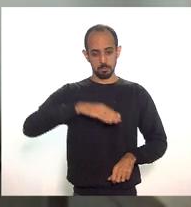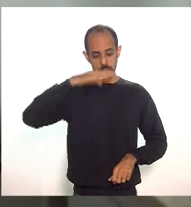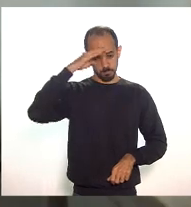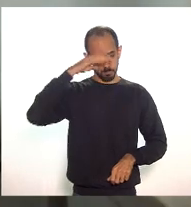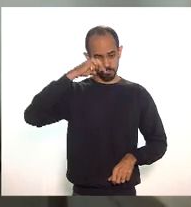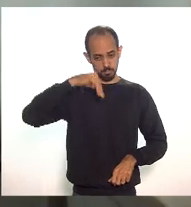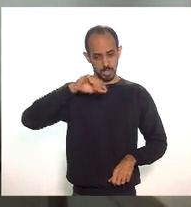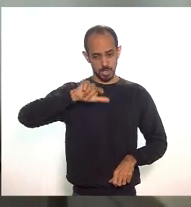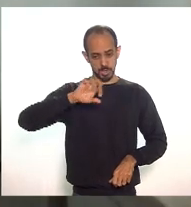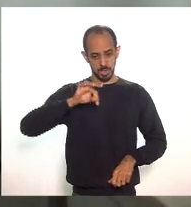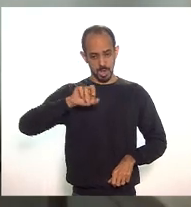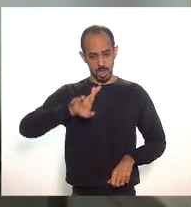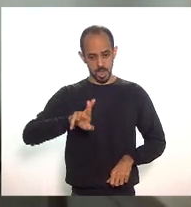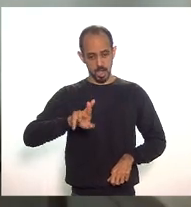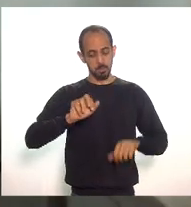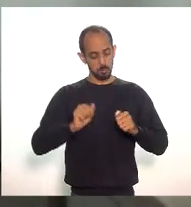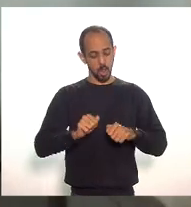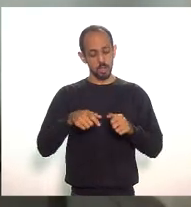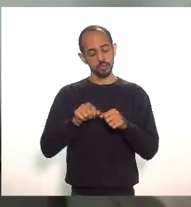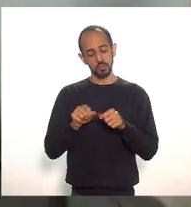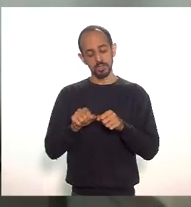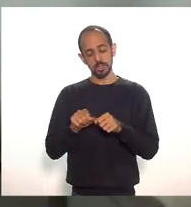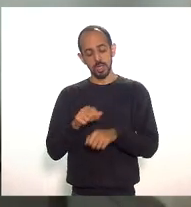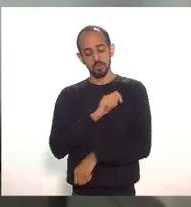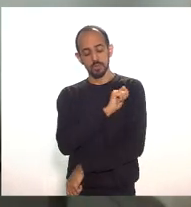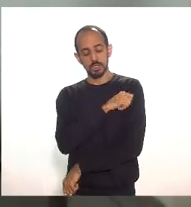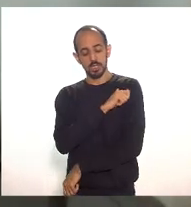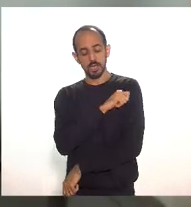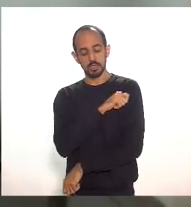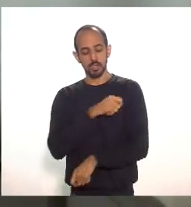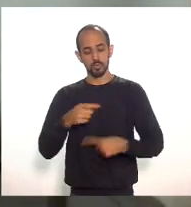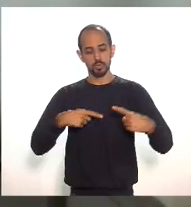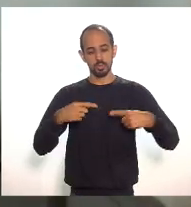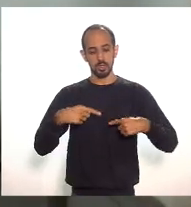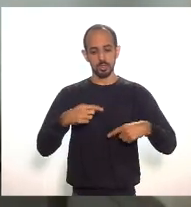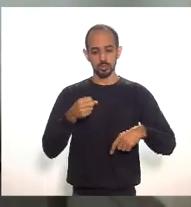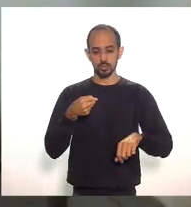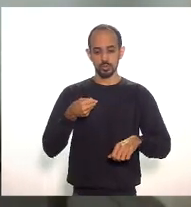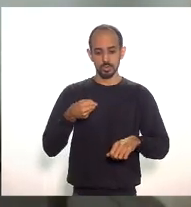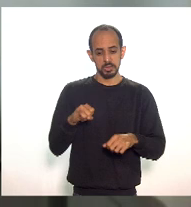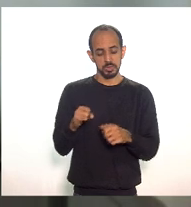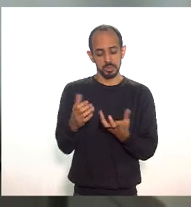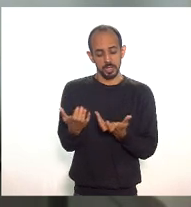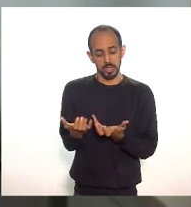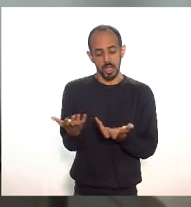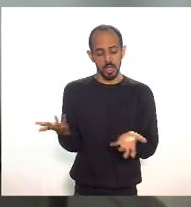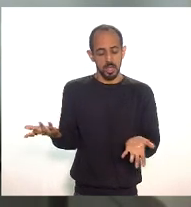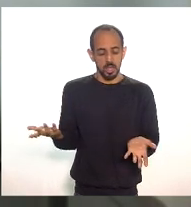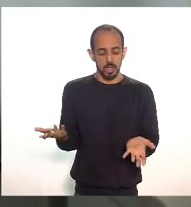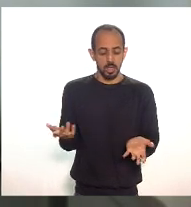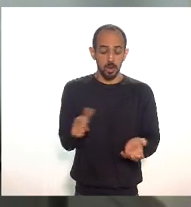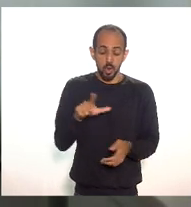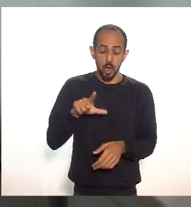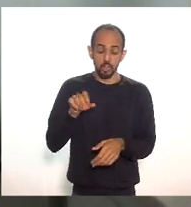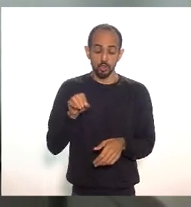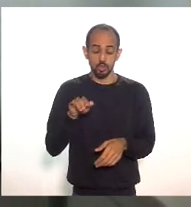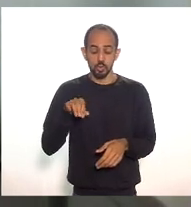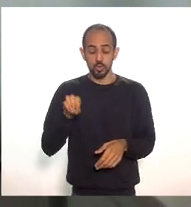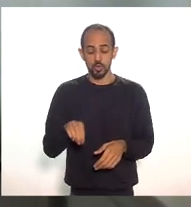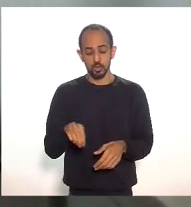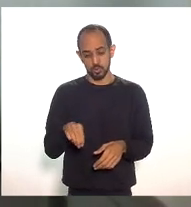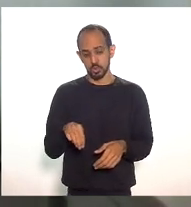CTB pode fazer a fiscalização de trânsito desde conveniada Claro que pode